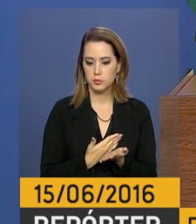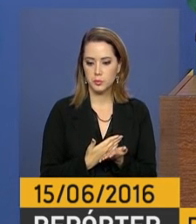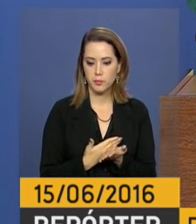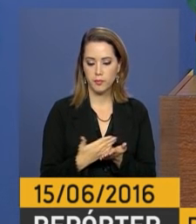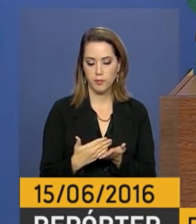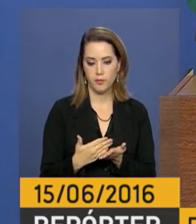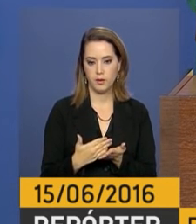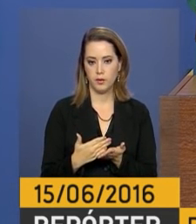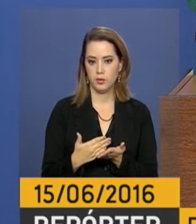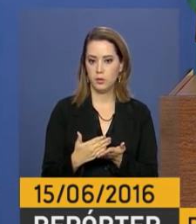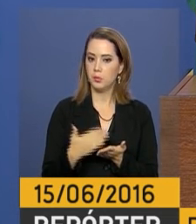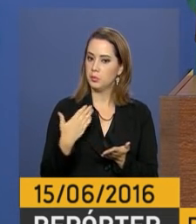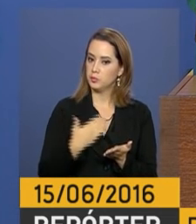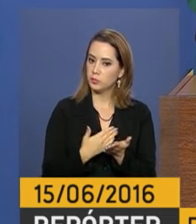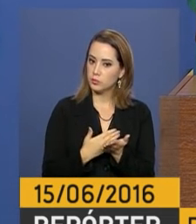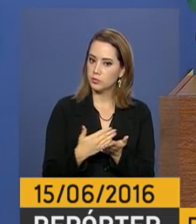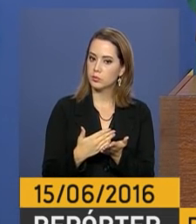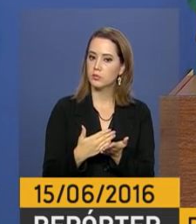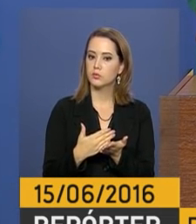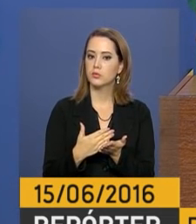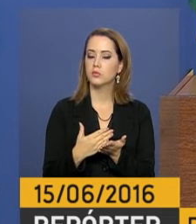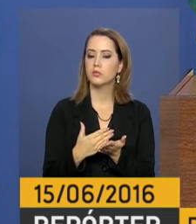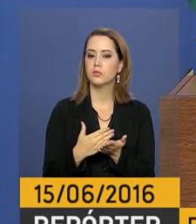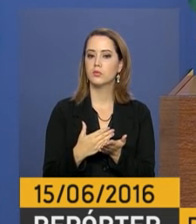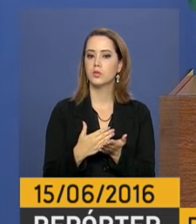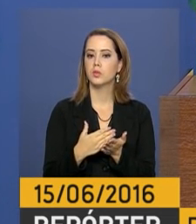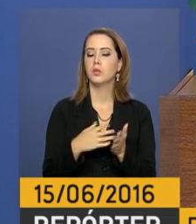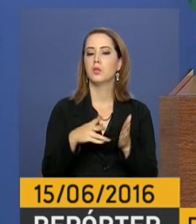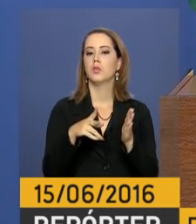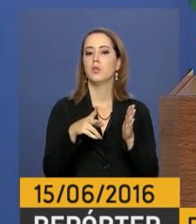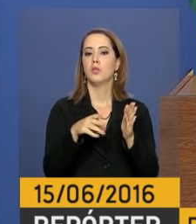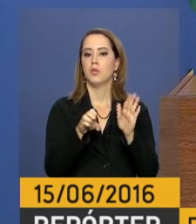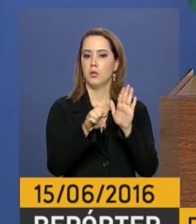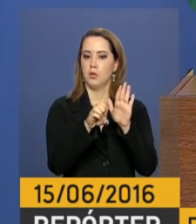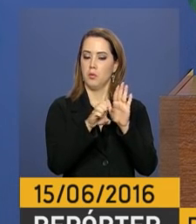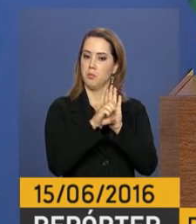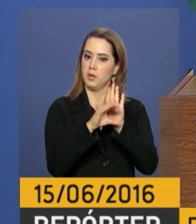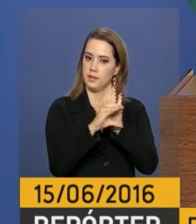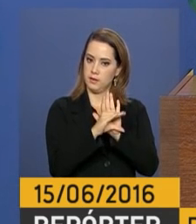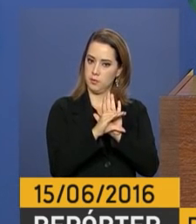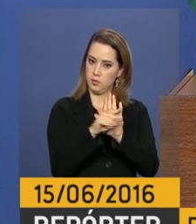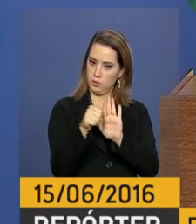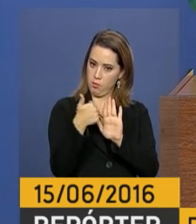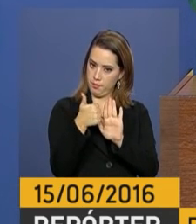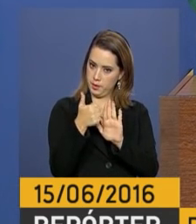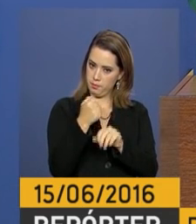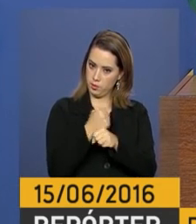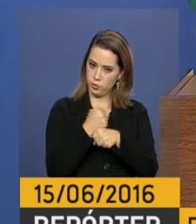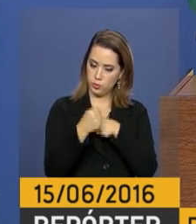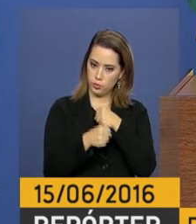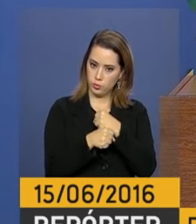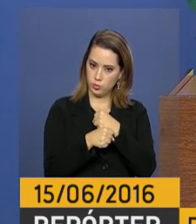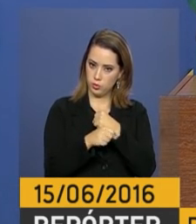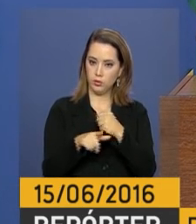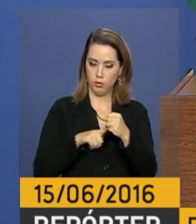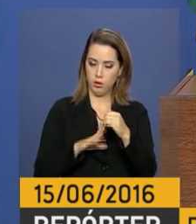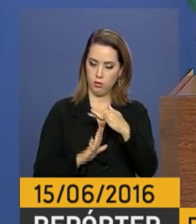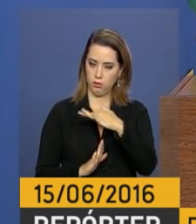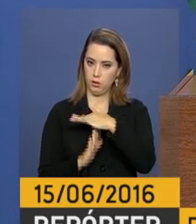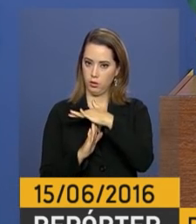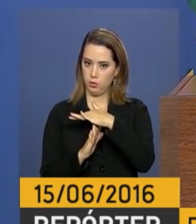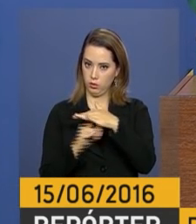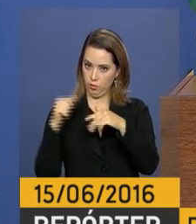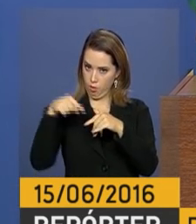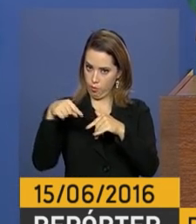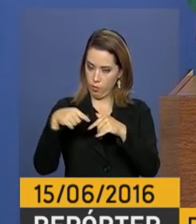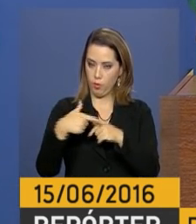prevalecer a emenda constitucional, então tem o primeiro exercício onde houve um limite